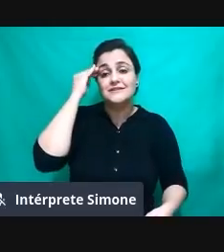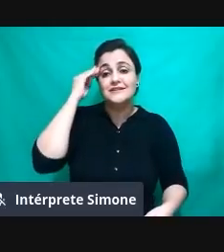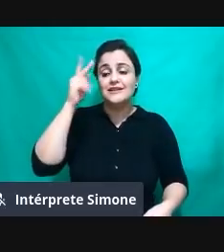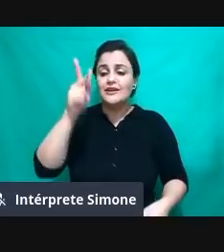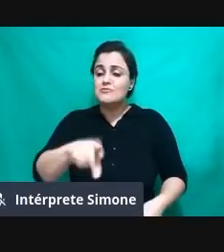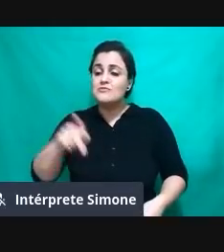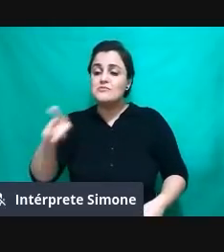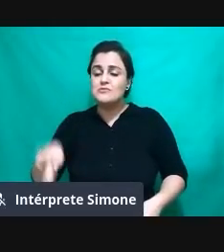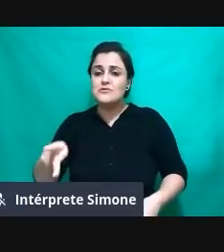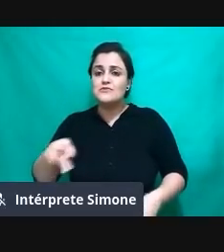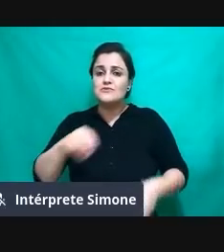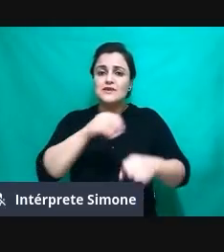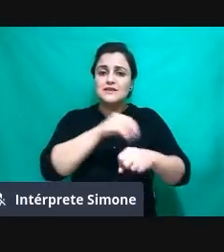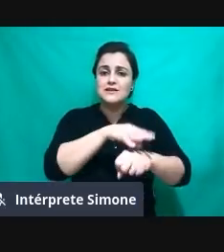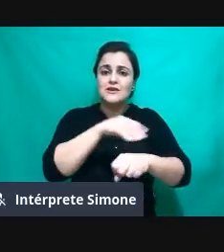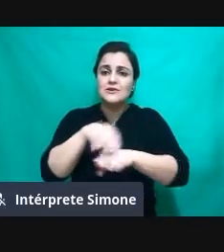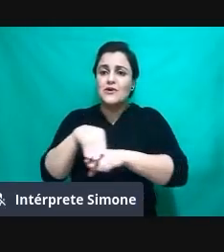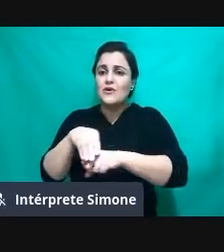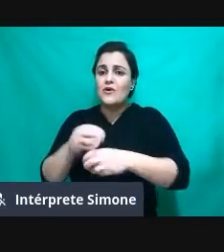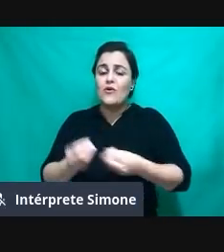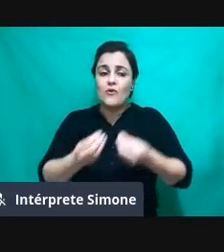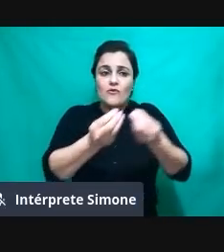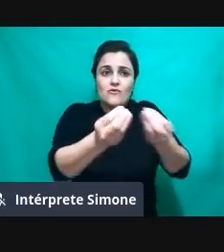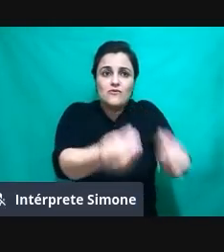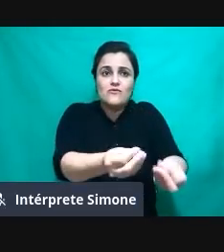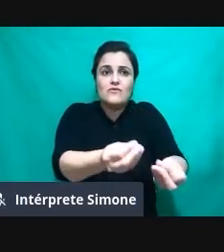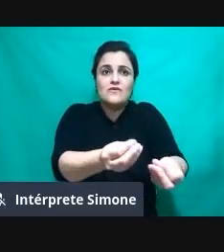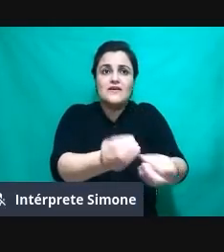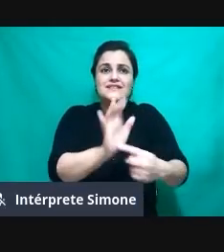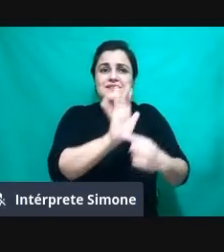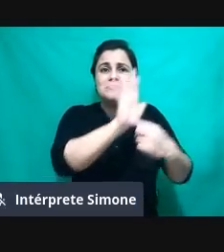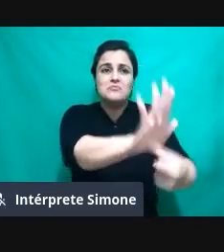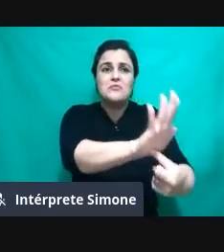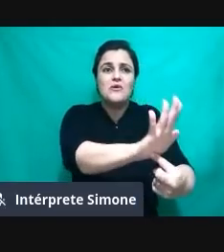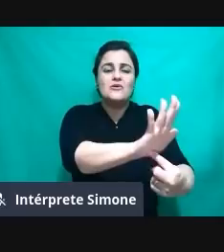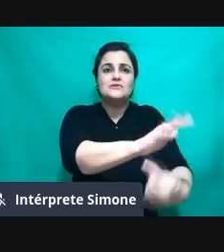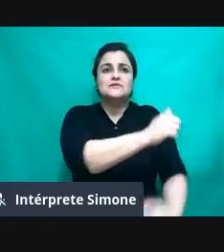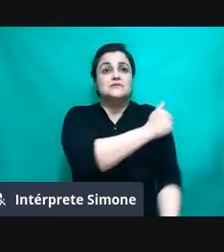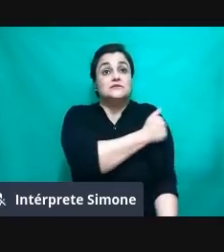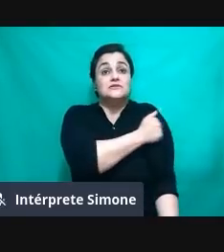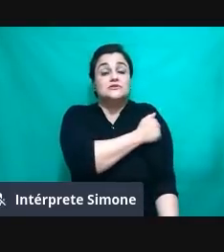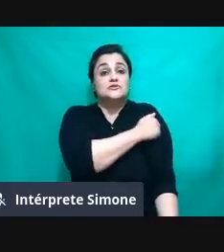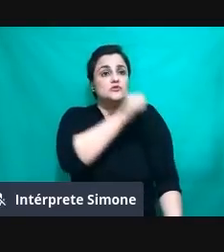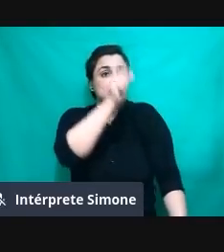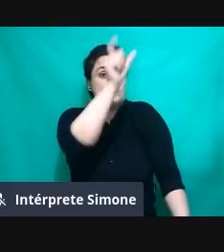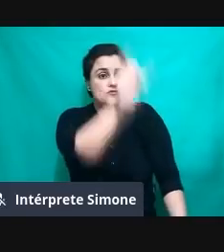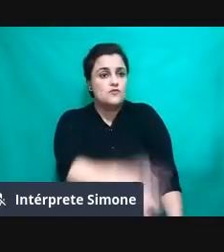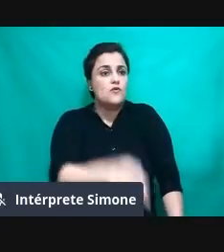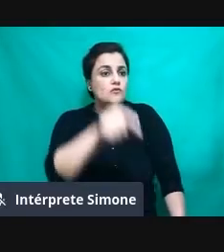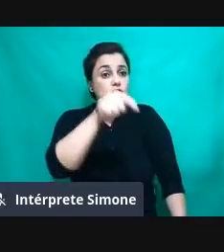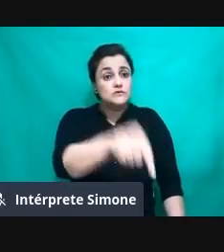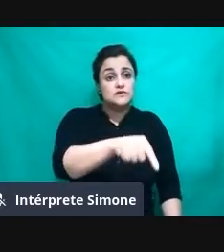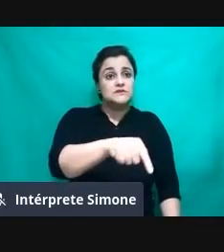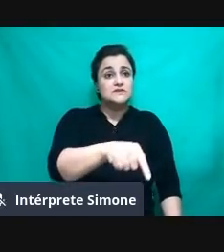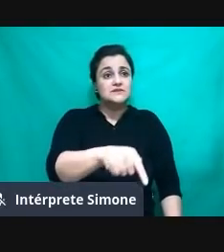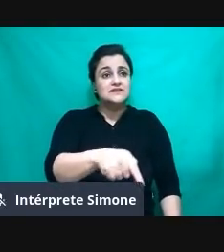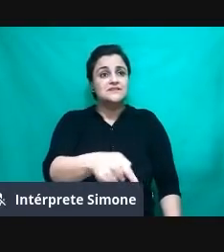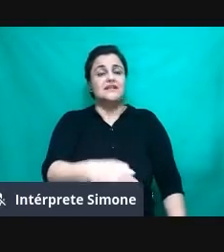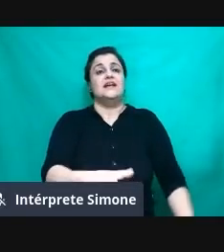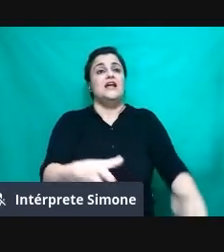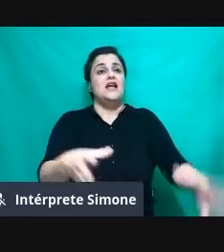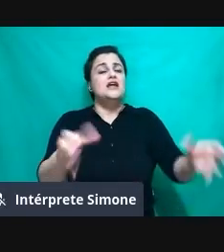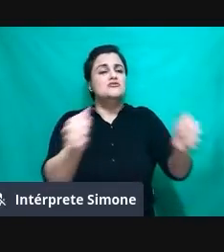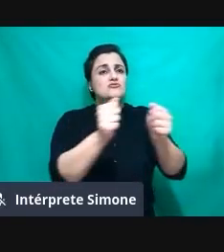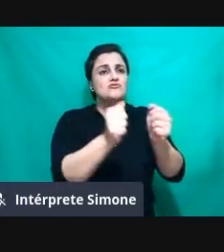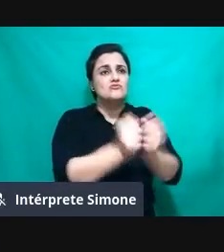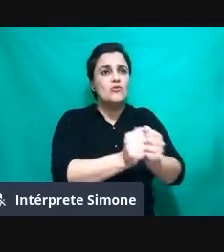professor que mostre ao seu aluno, você faz parte da história, o seu passado tem influência